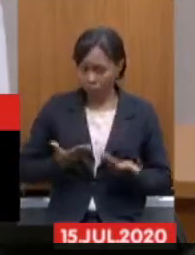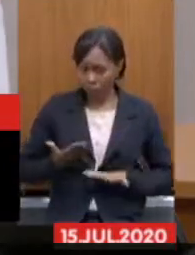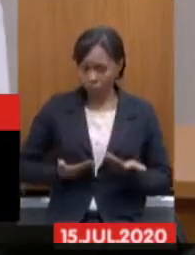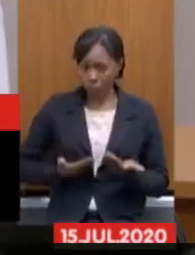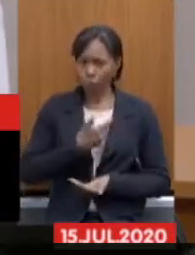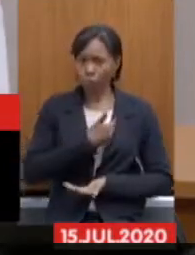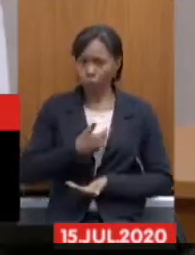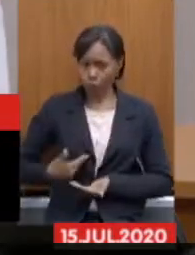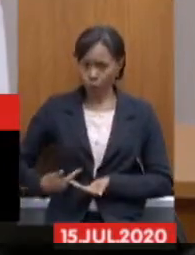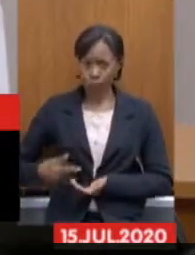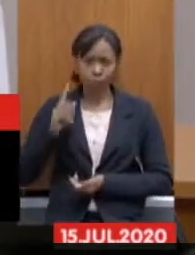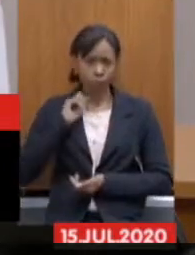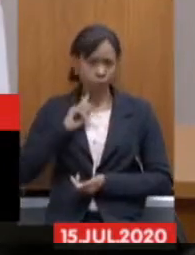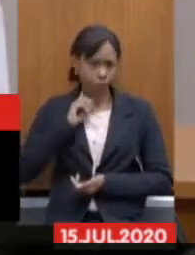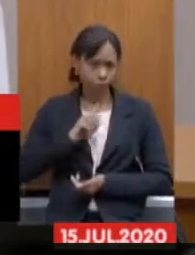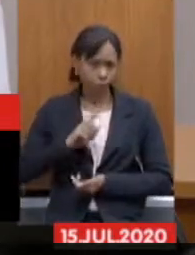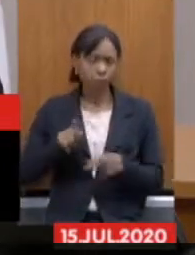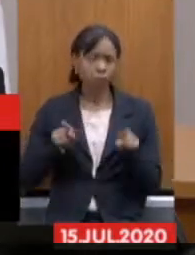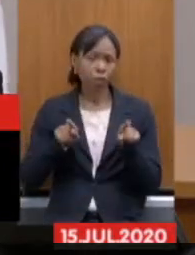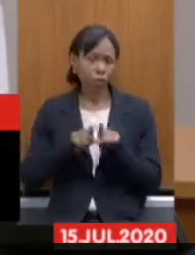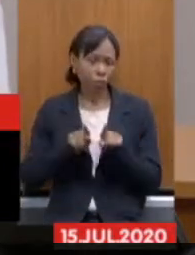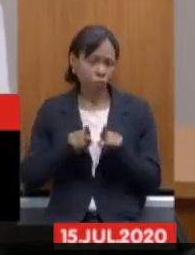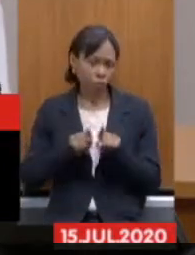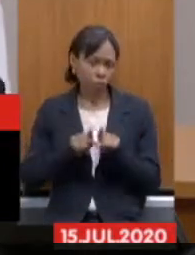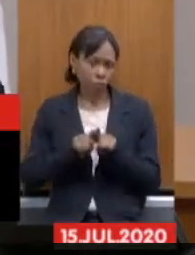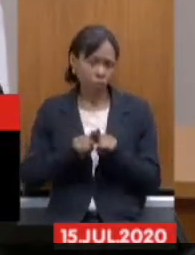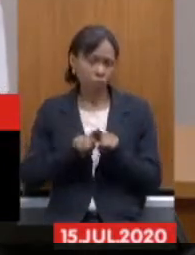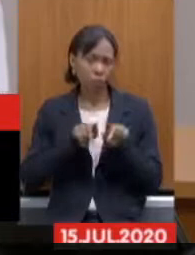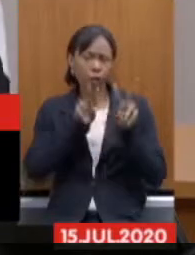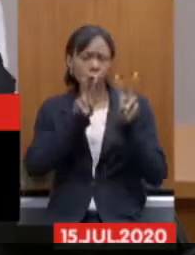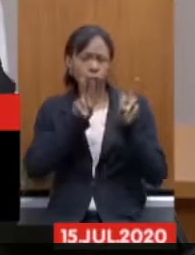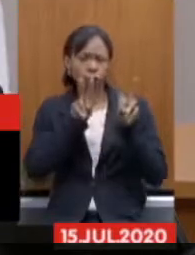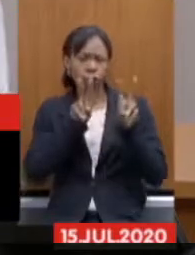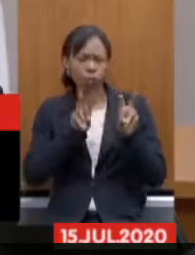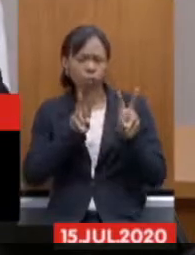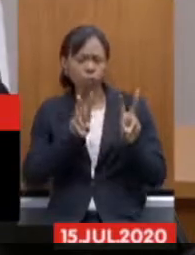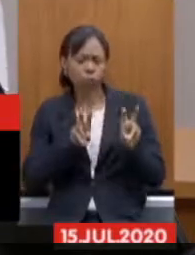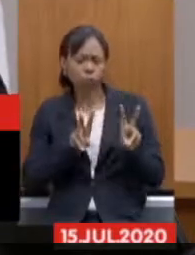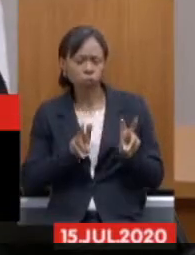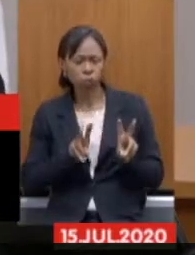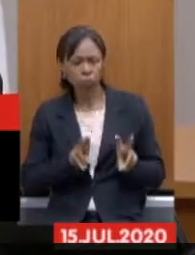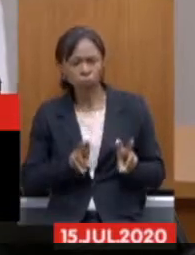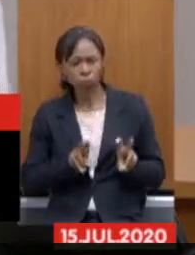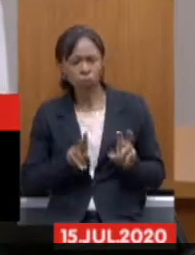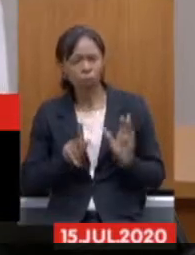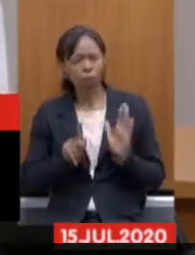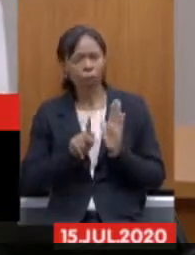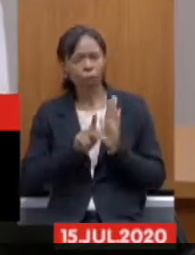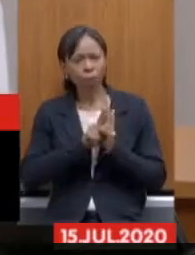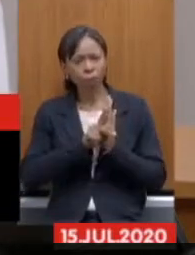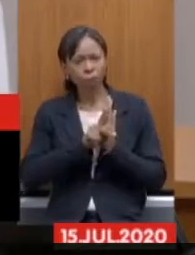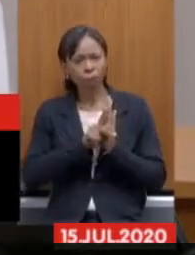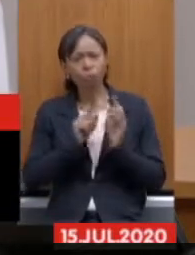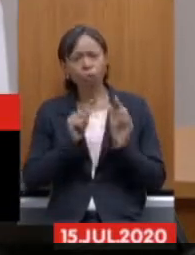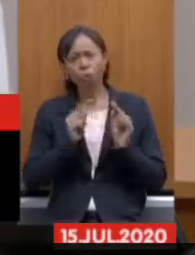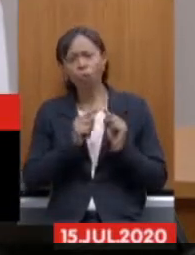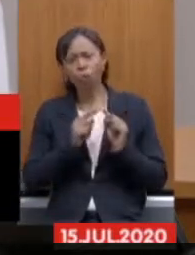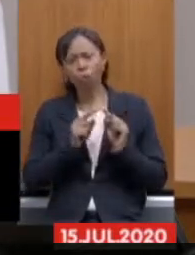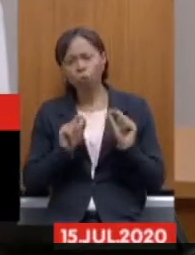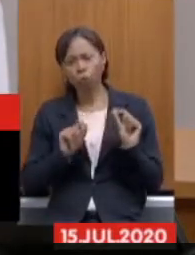como também a própria sistemas as próprias questões que envolvem